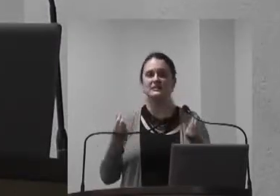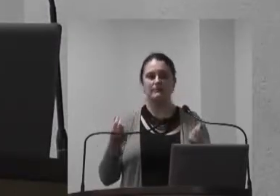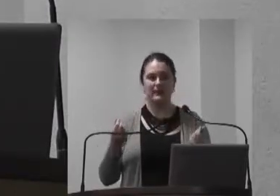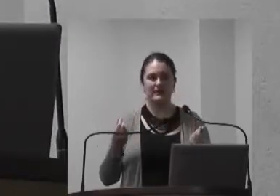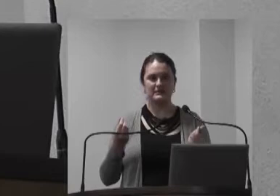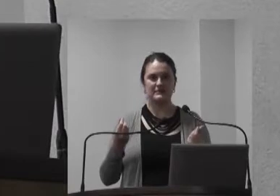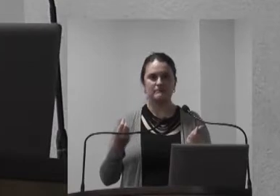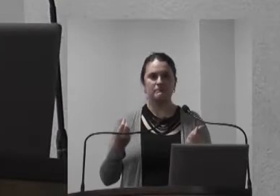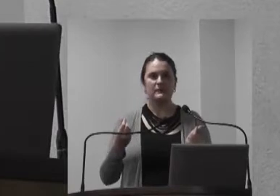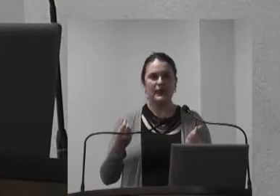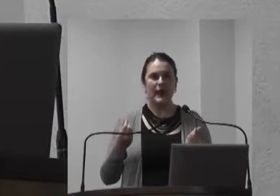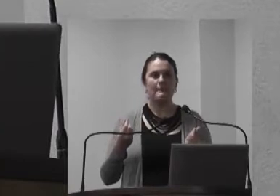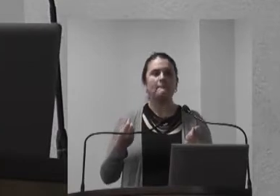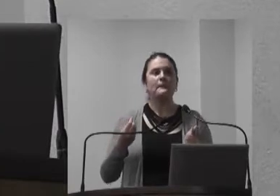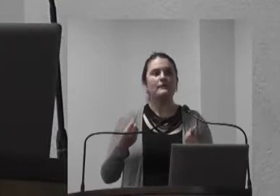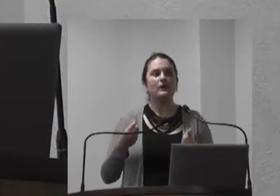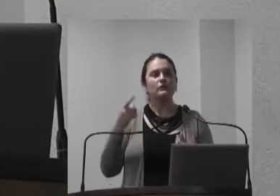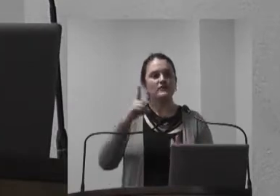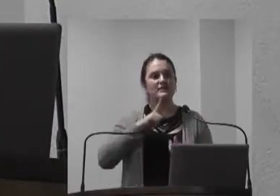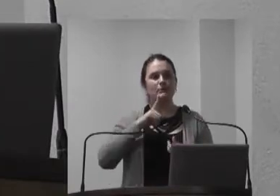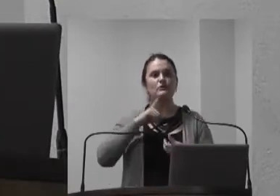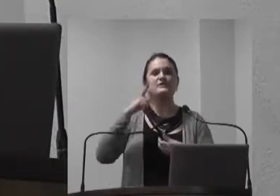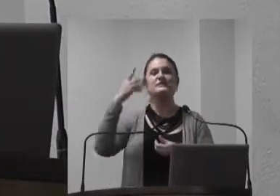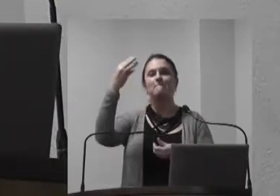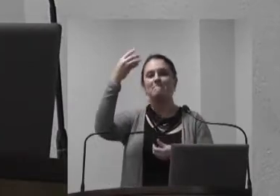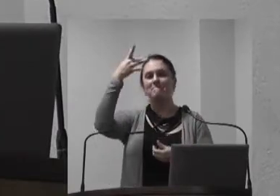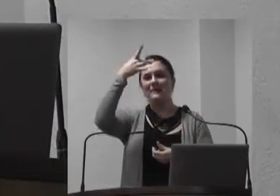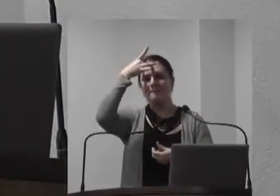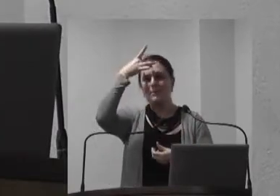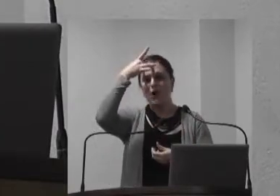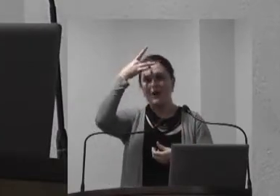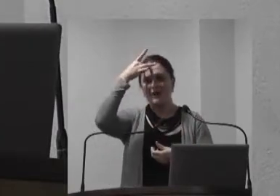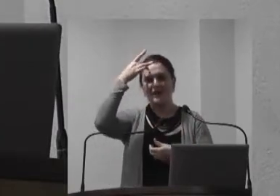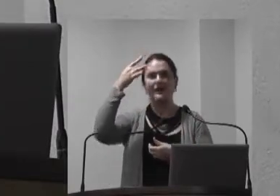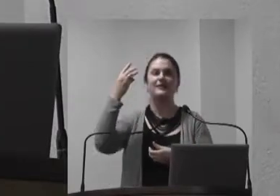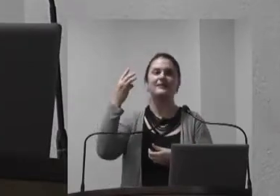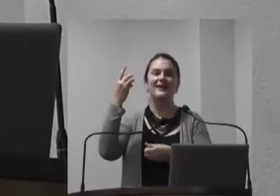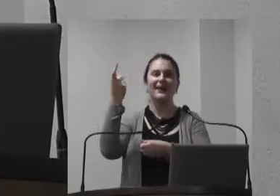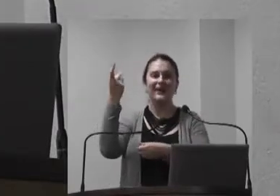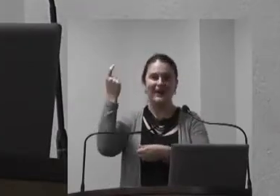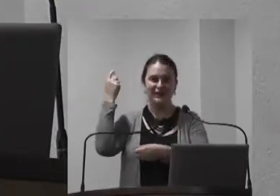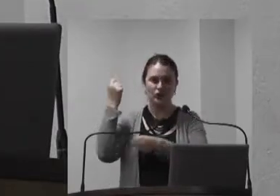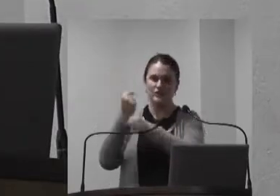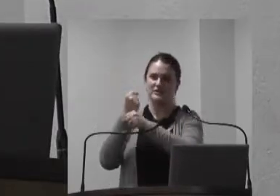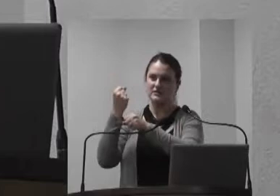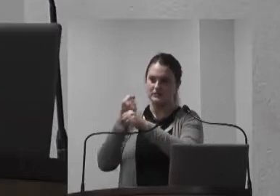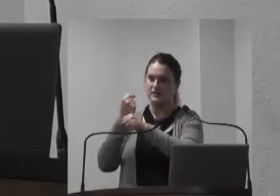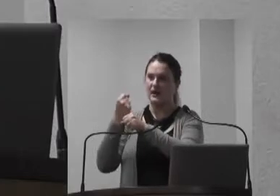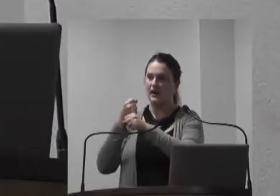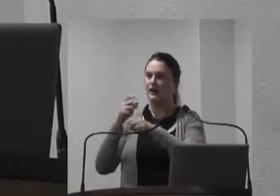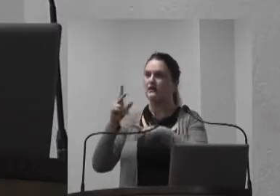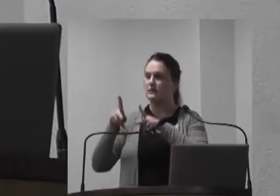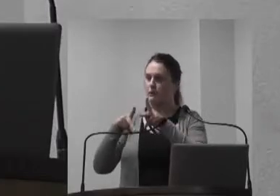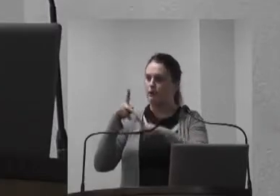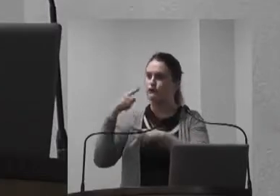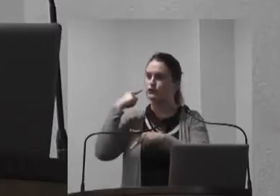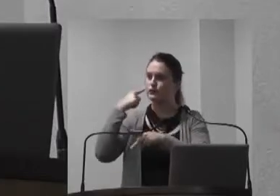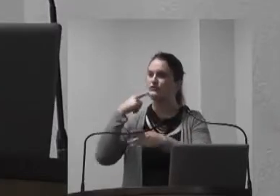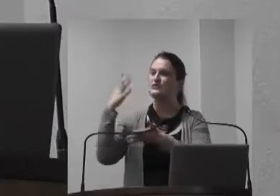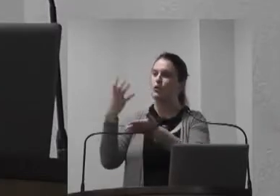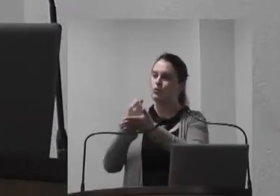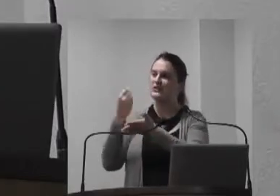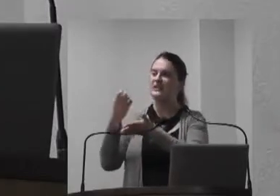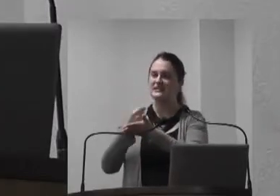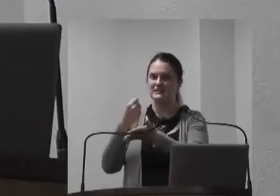ela desapareça, tá? Então nós temos memória de anos, né, de